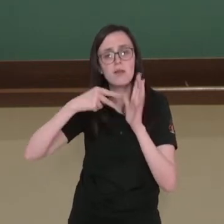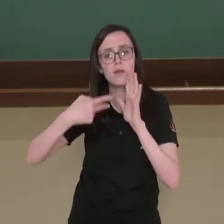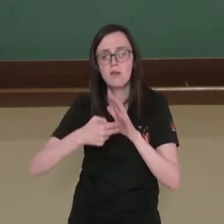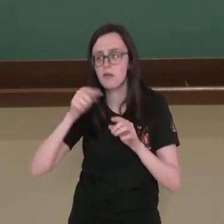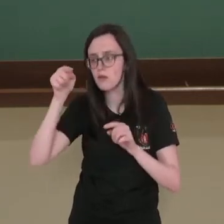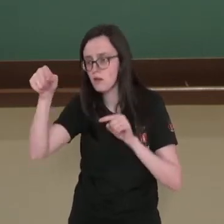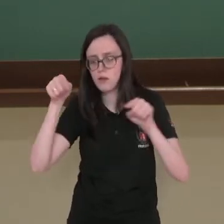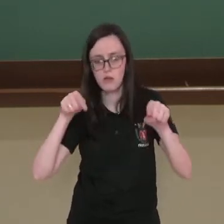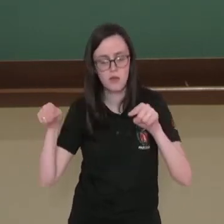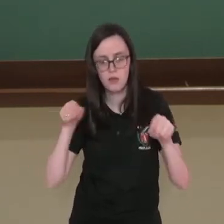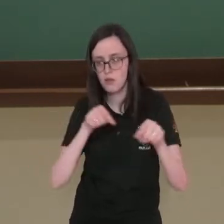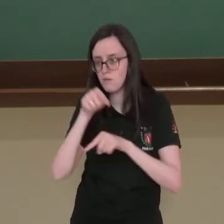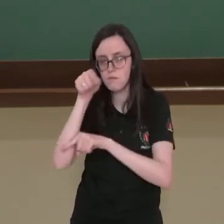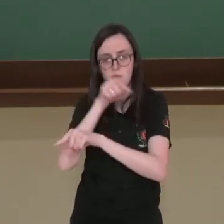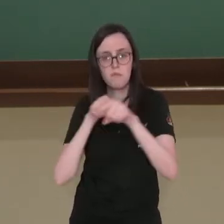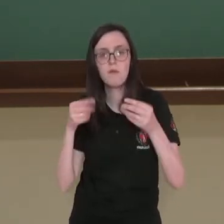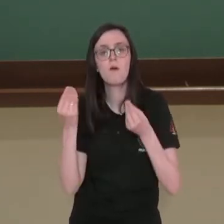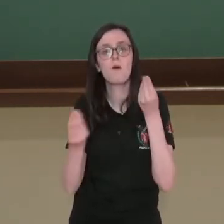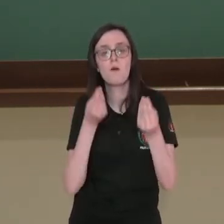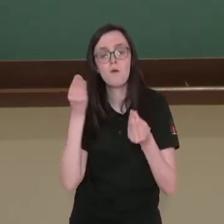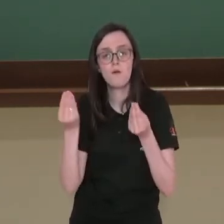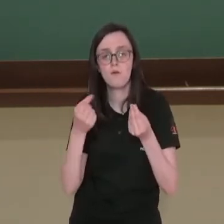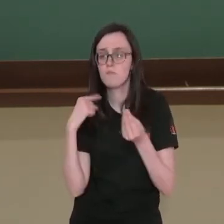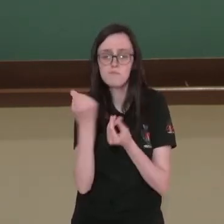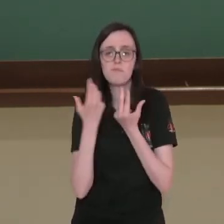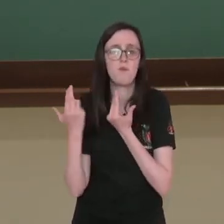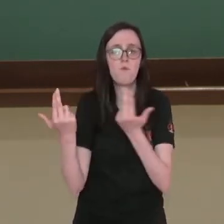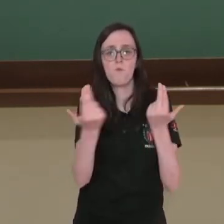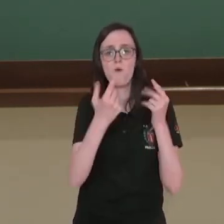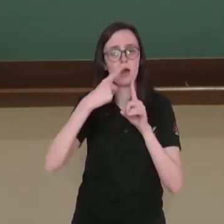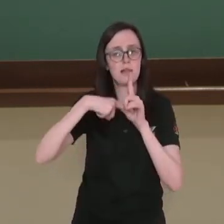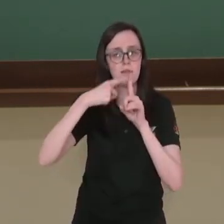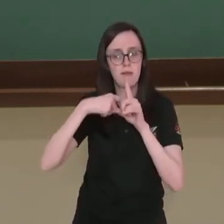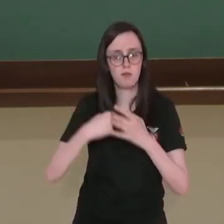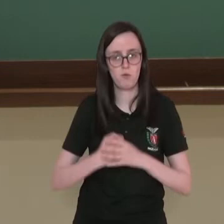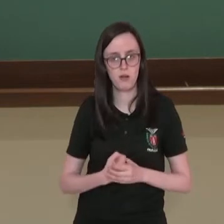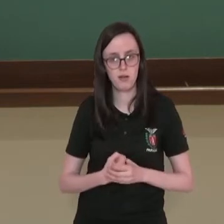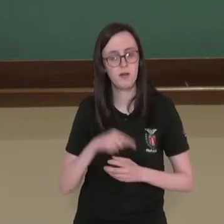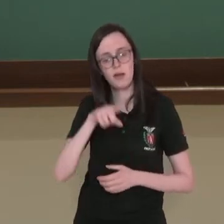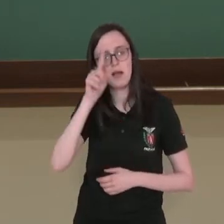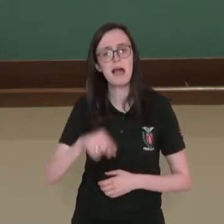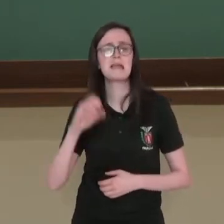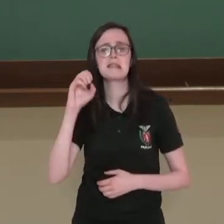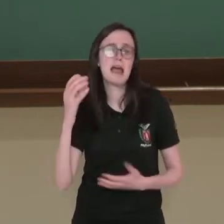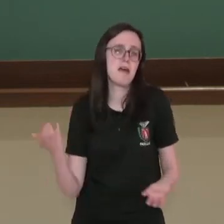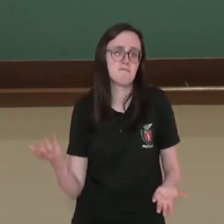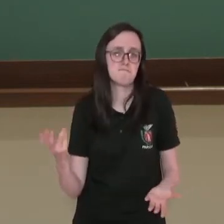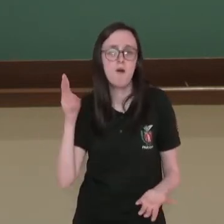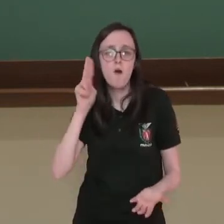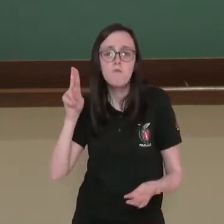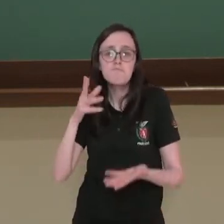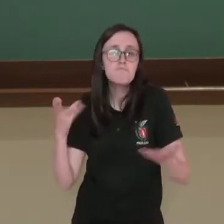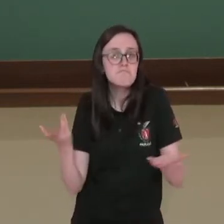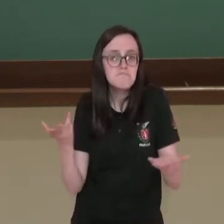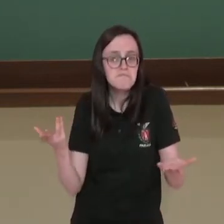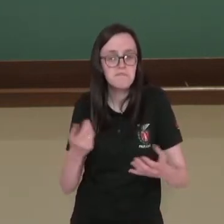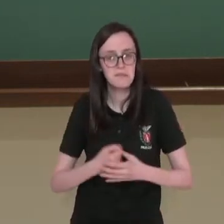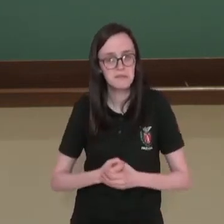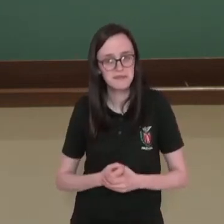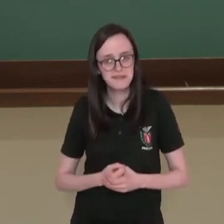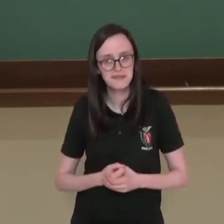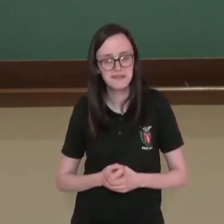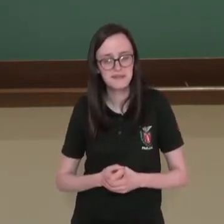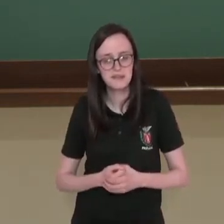corpo B obrigatoriamente têm que estar na mesma temperatura. Essa é a lei 0. Aplicabilidade? Vamos pensar.